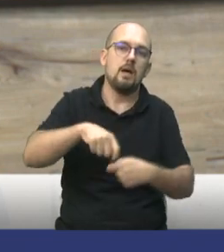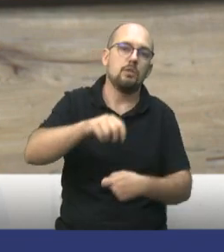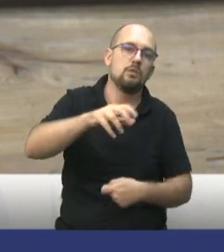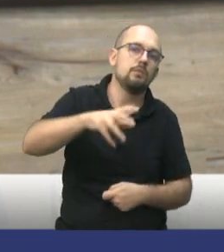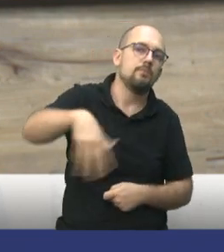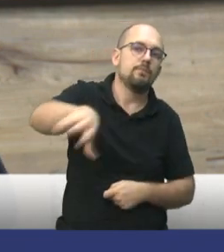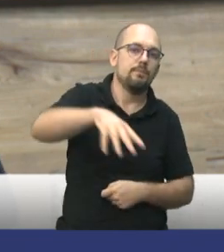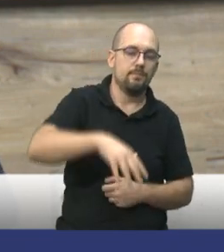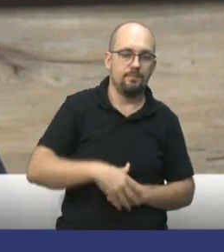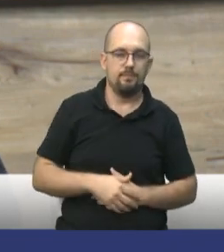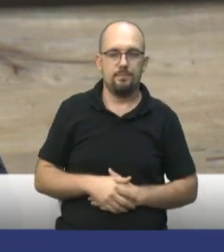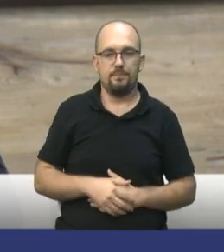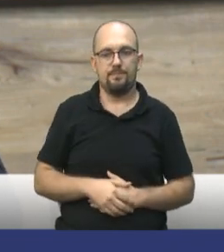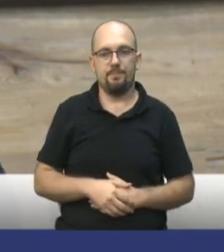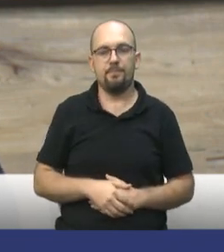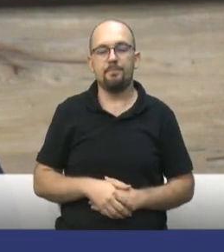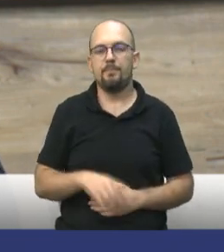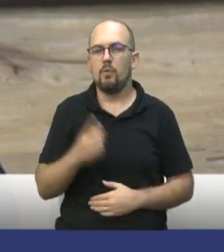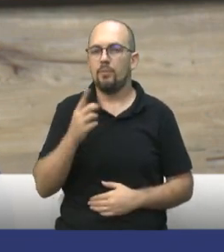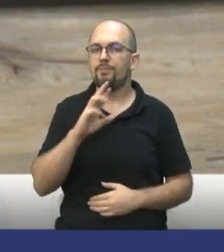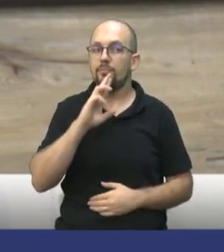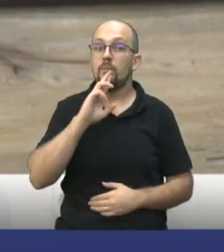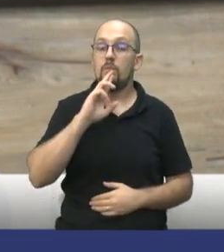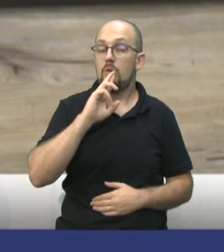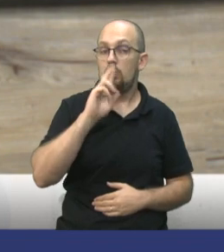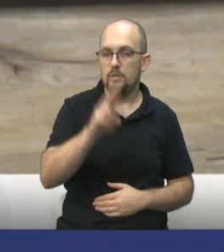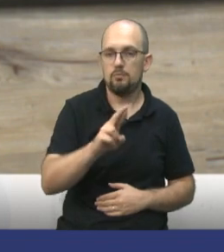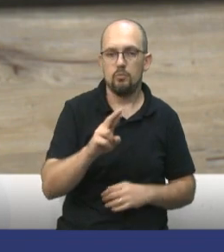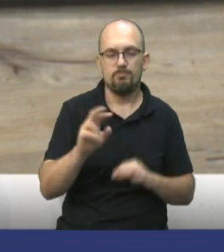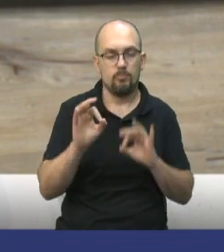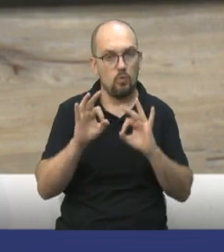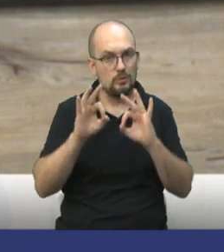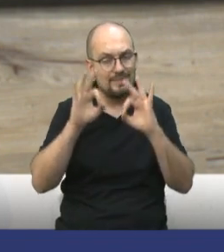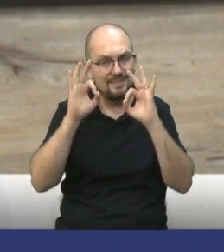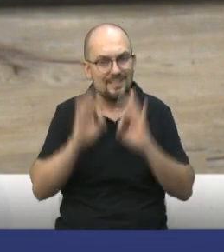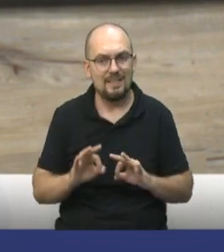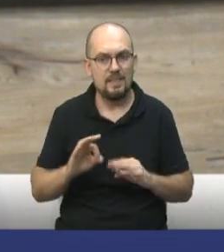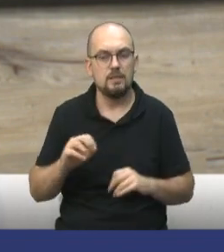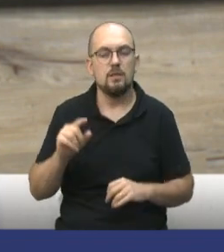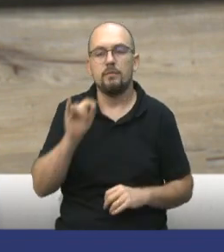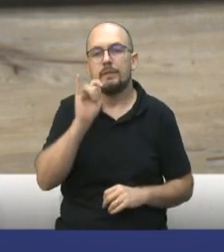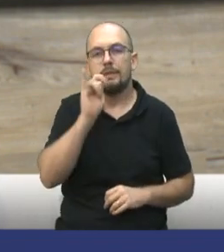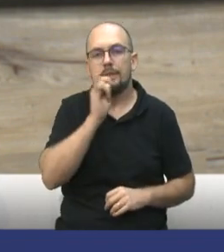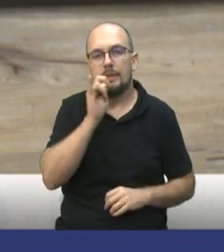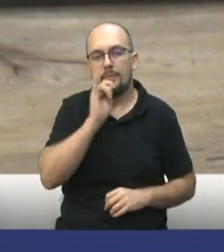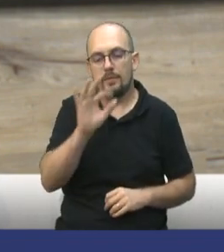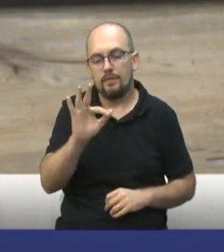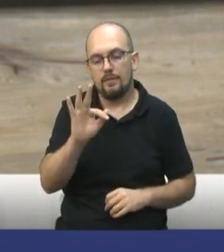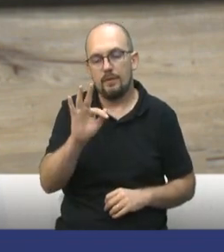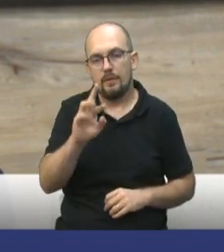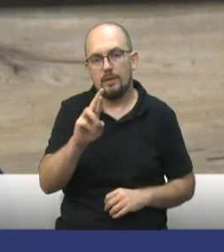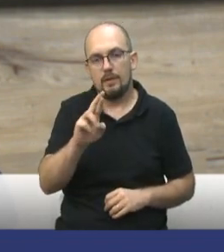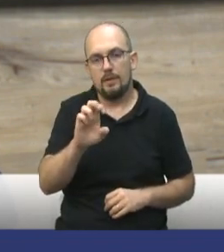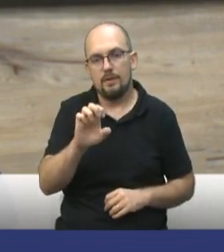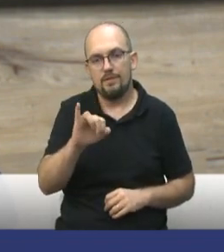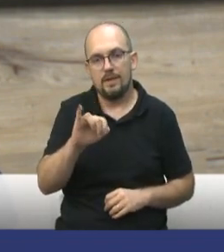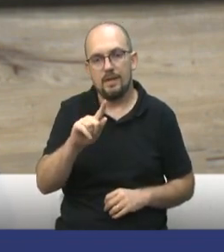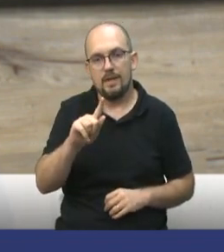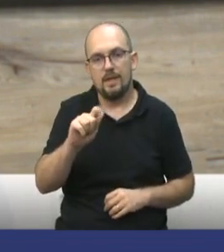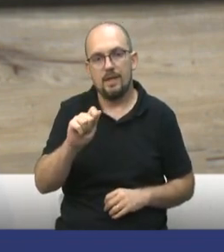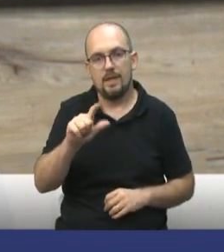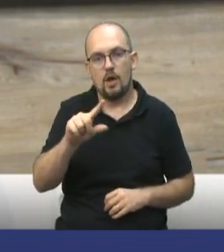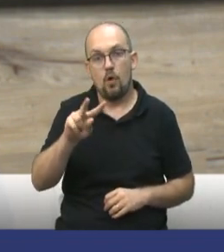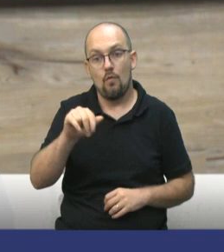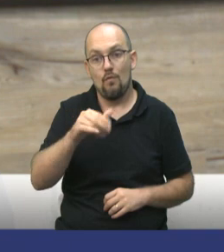que eu posso te afirmar com certeza é que, para o residencial Frei Galvão, está previsto